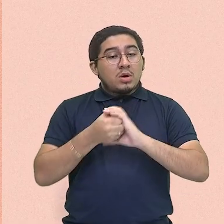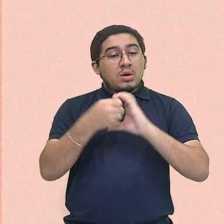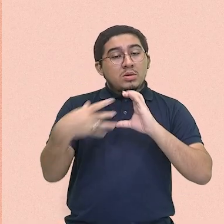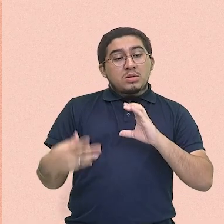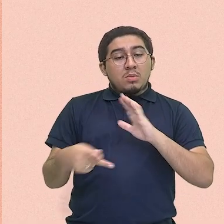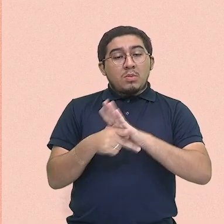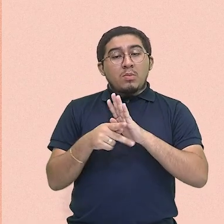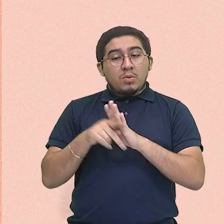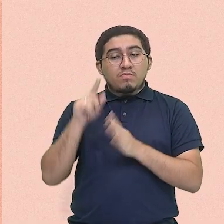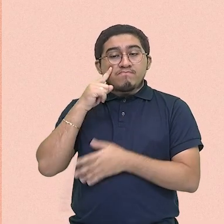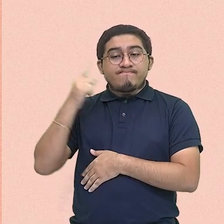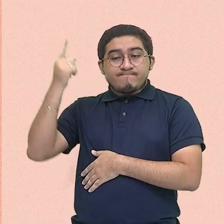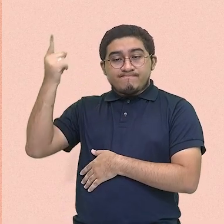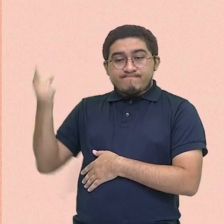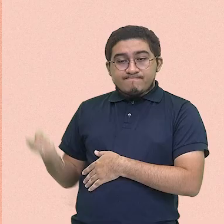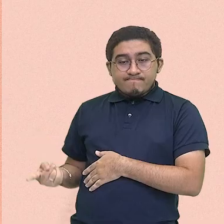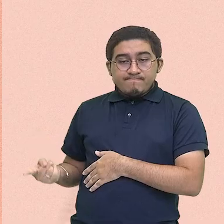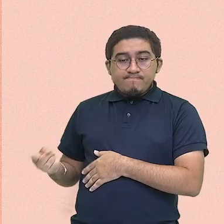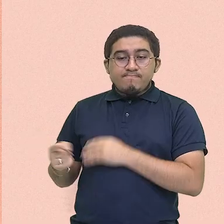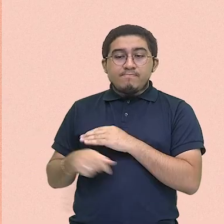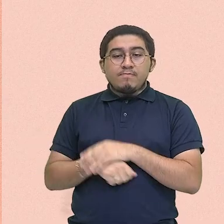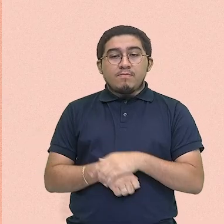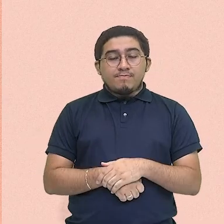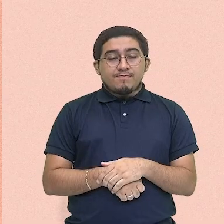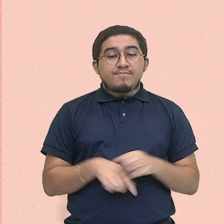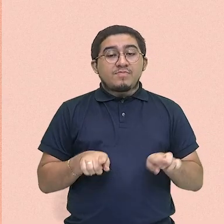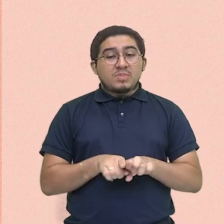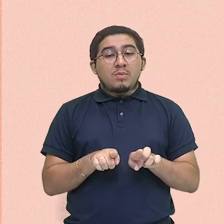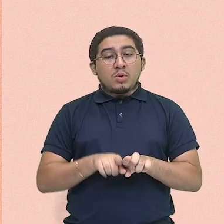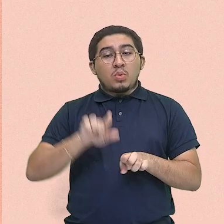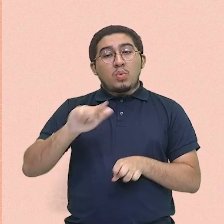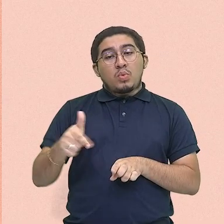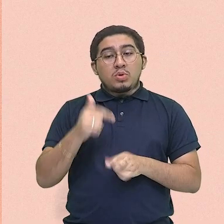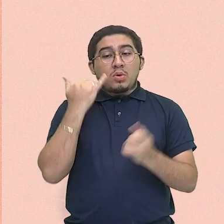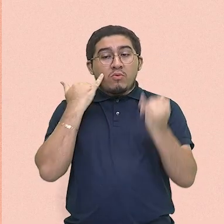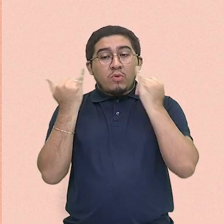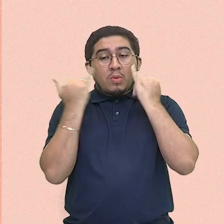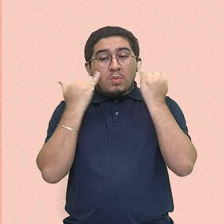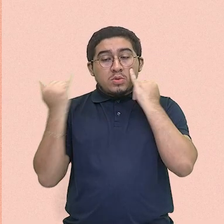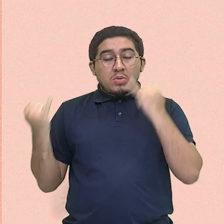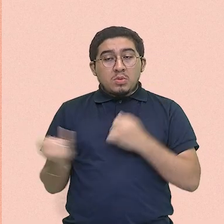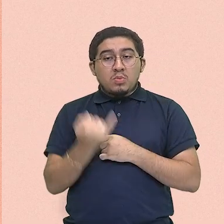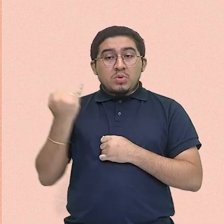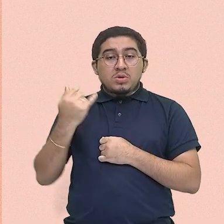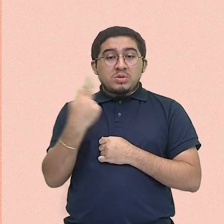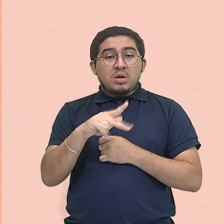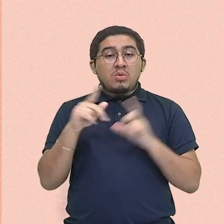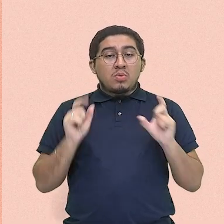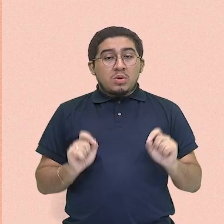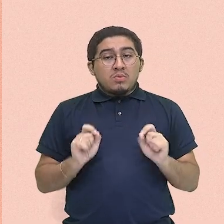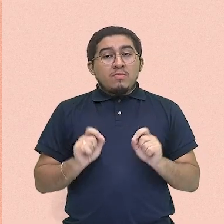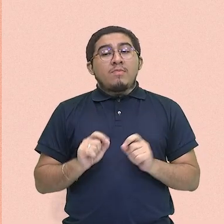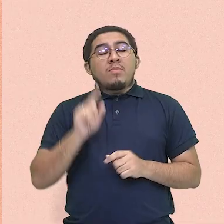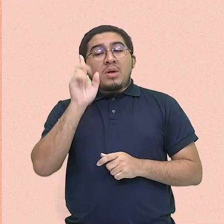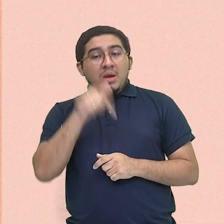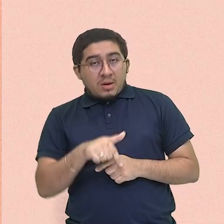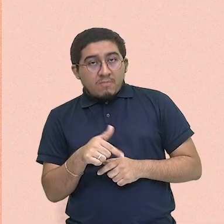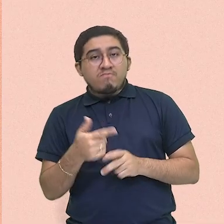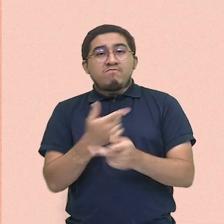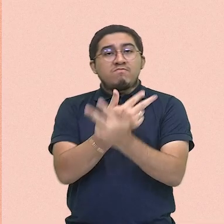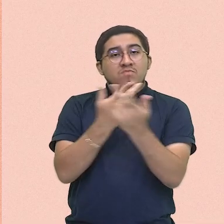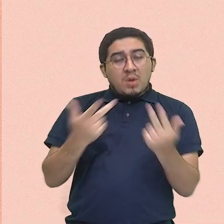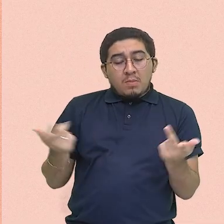características sociais. Outro detalhe muito importante sobre as características sociais é que elas são